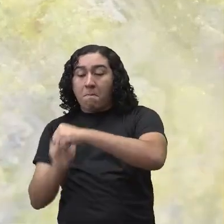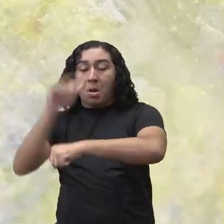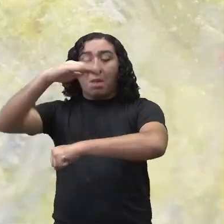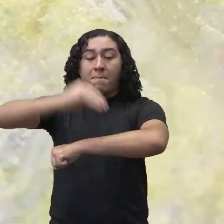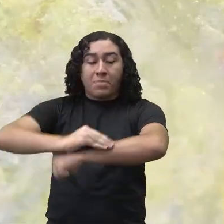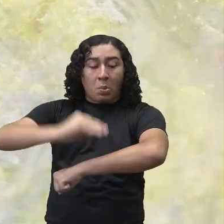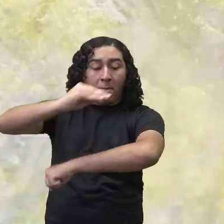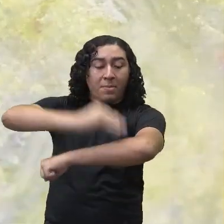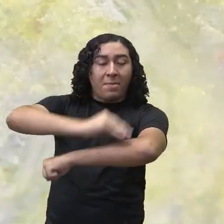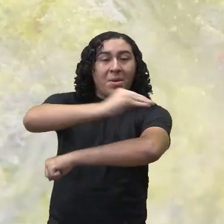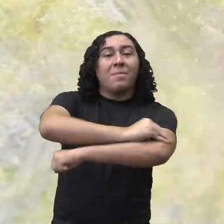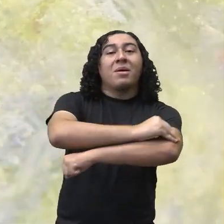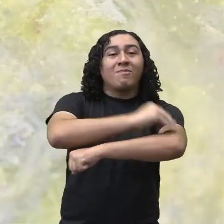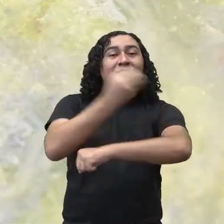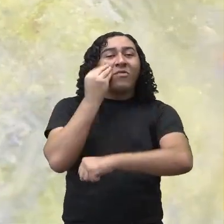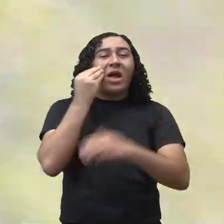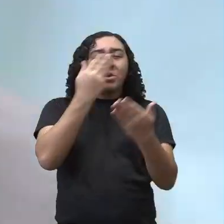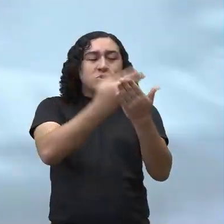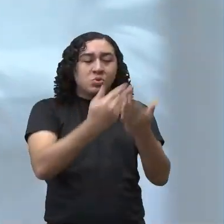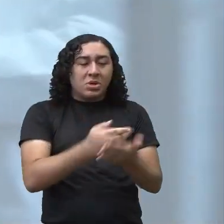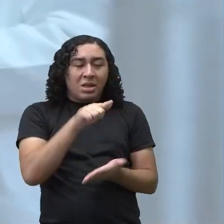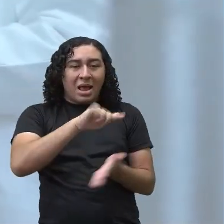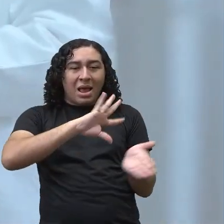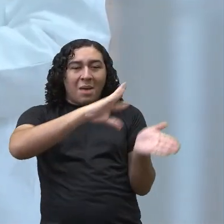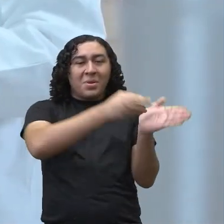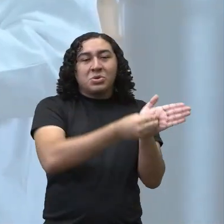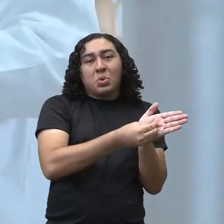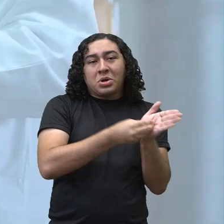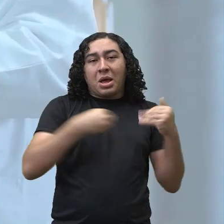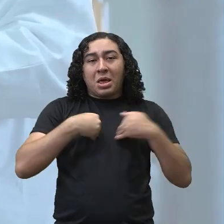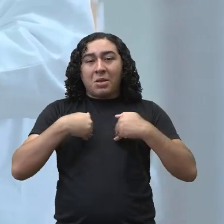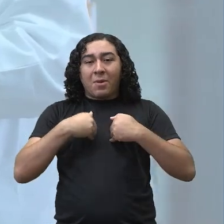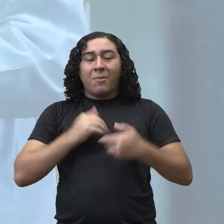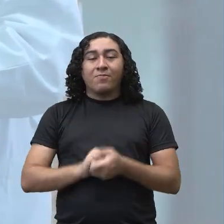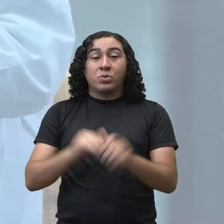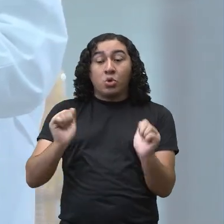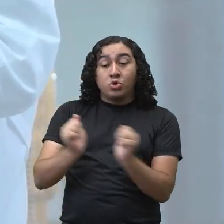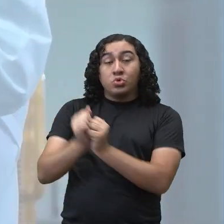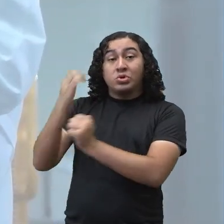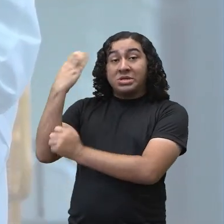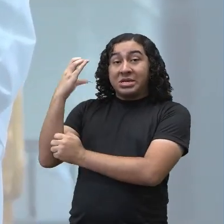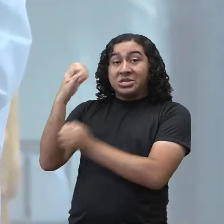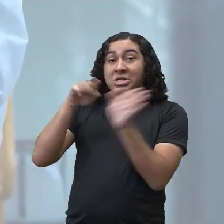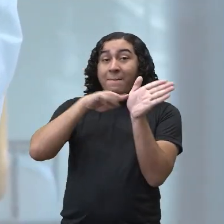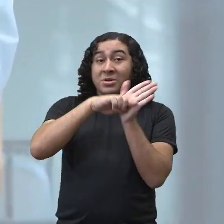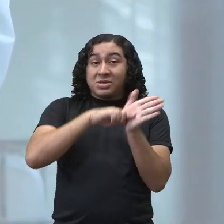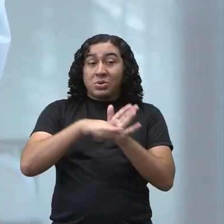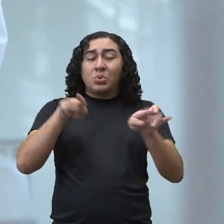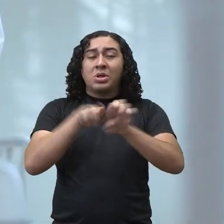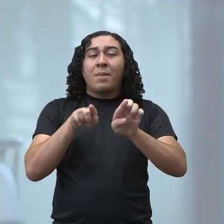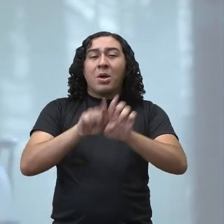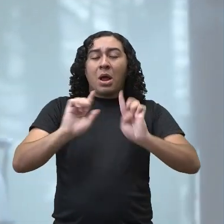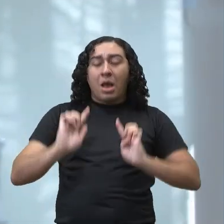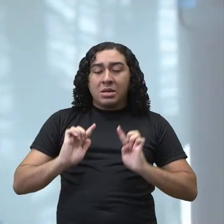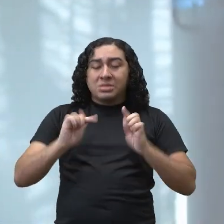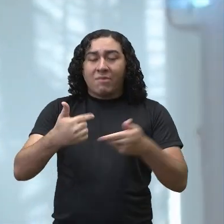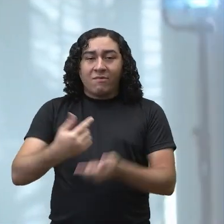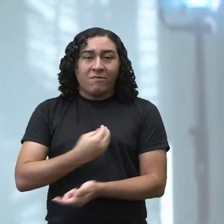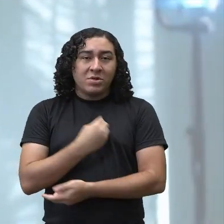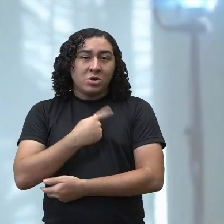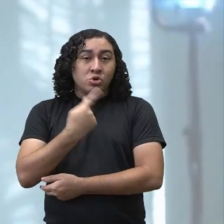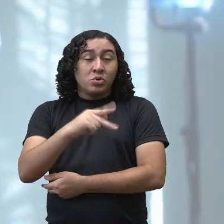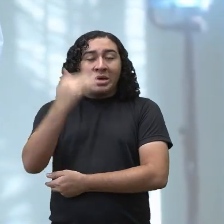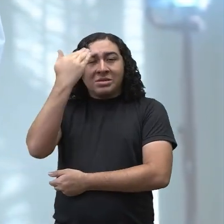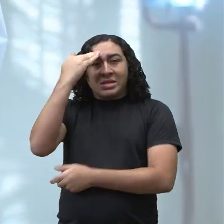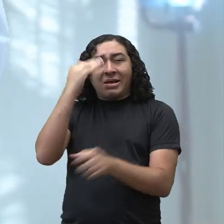os mistérios da ecologia amazônica. Junte-se aos cientistas e pesquisadores que dedicam suas vidas a